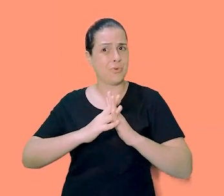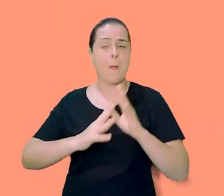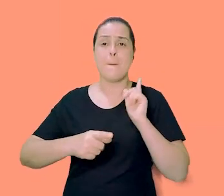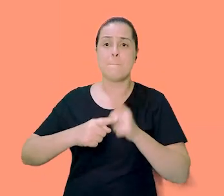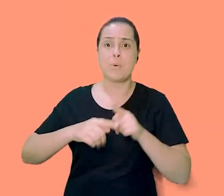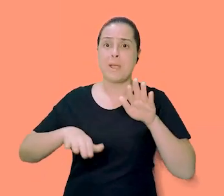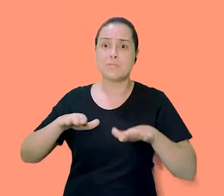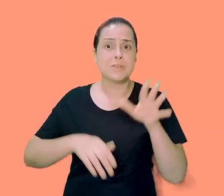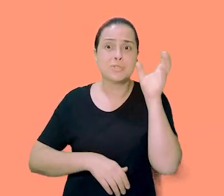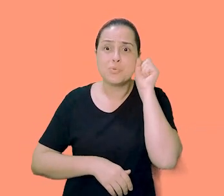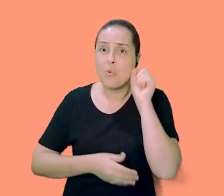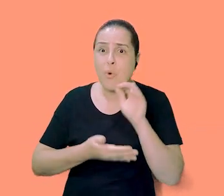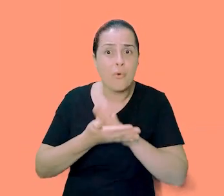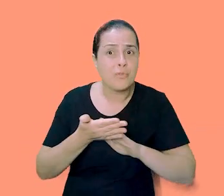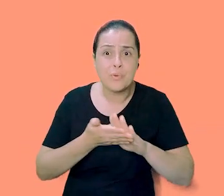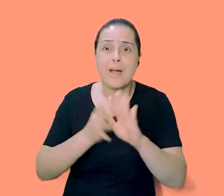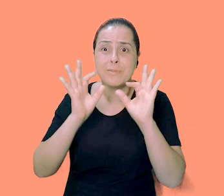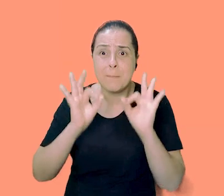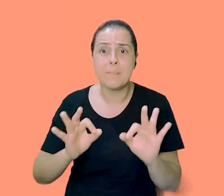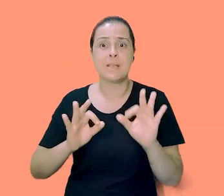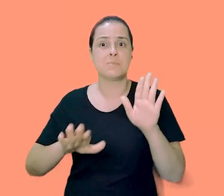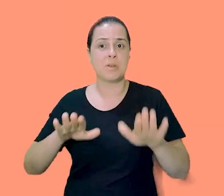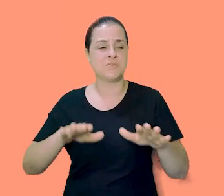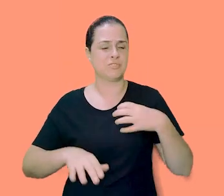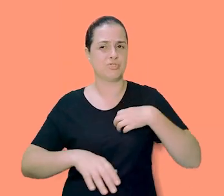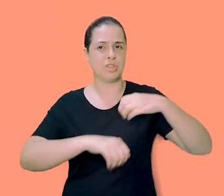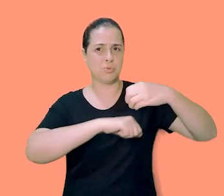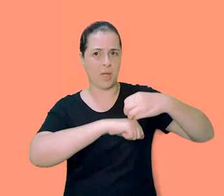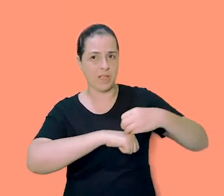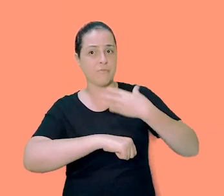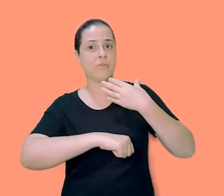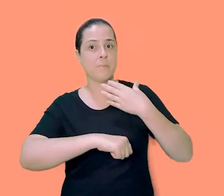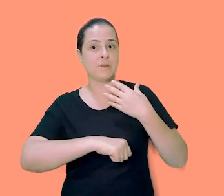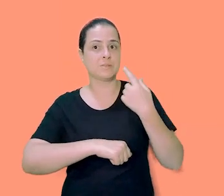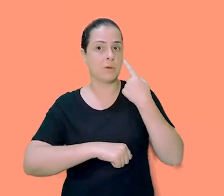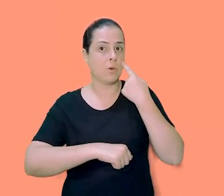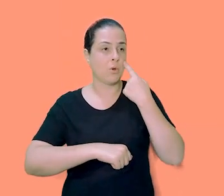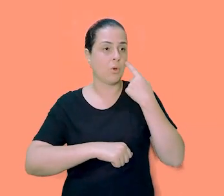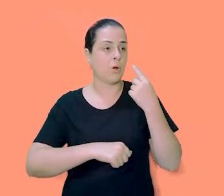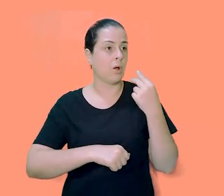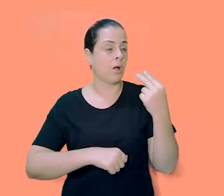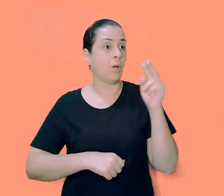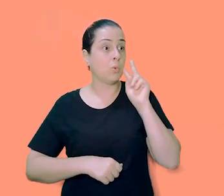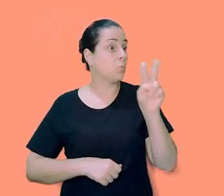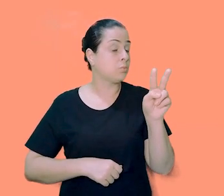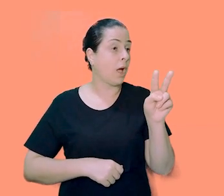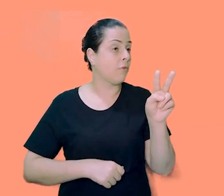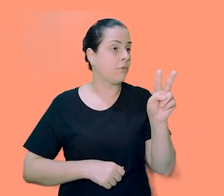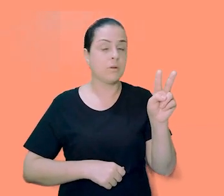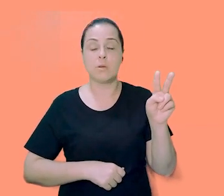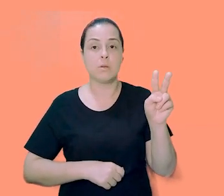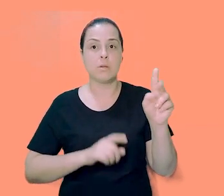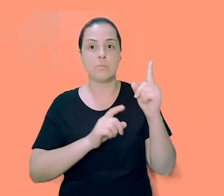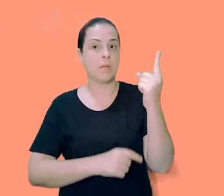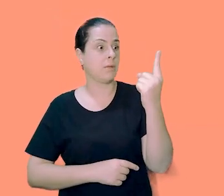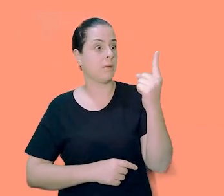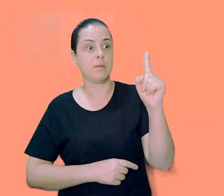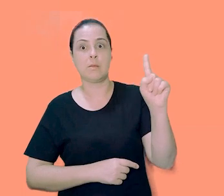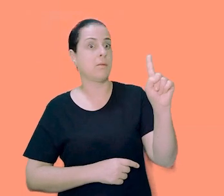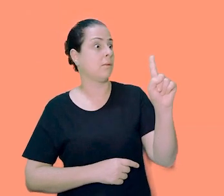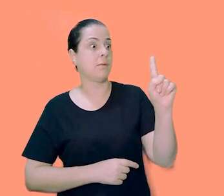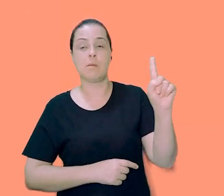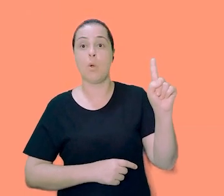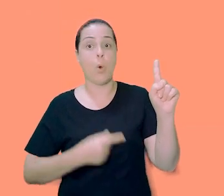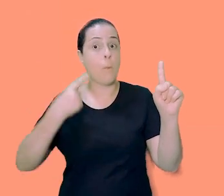às vezes a gente não ouviu mesmo, às vezes a informação foi passada de uma maneira que quando a gente estava virado para o lado errado, tinha um barulho no ambiente, a gente